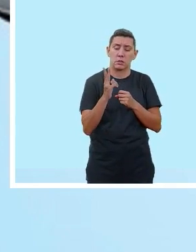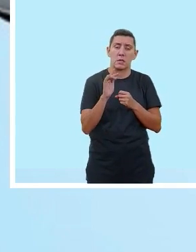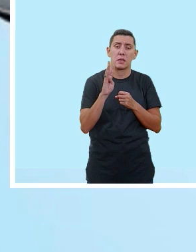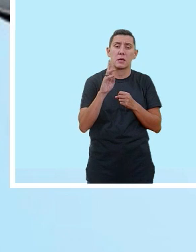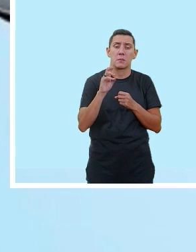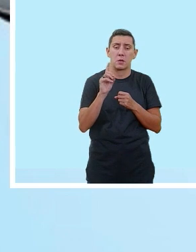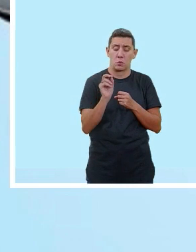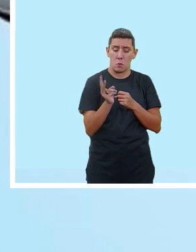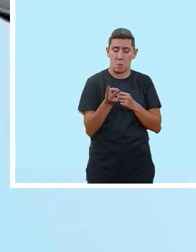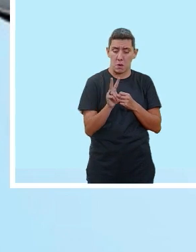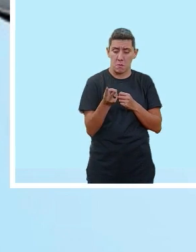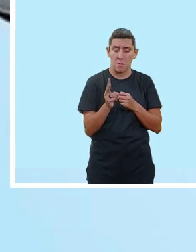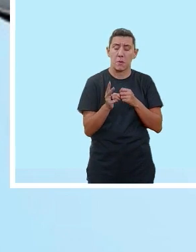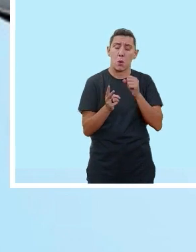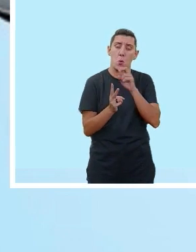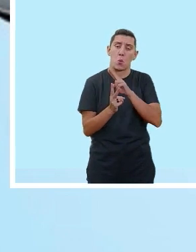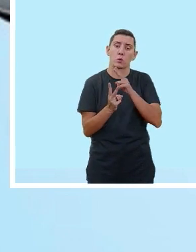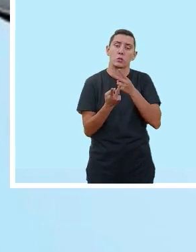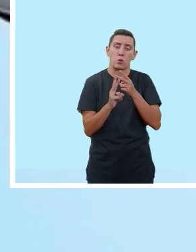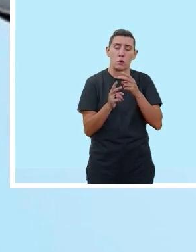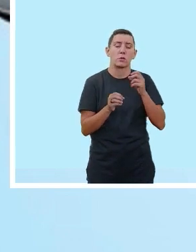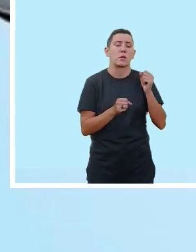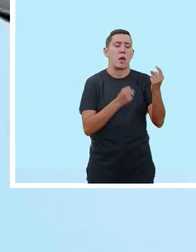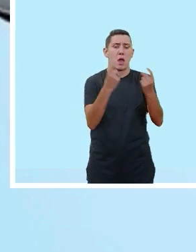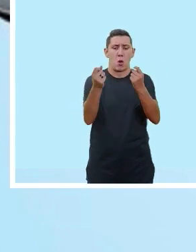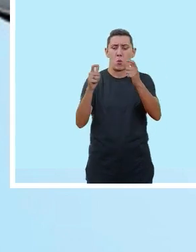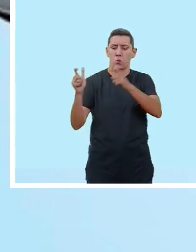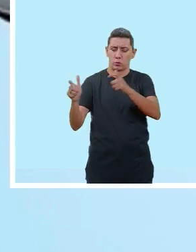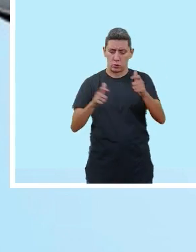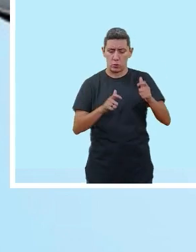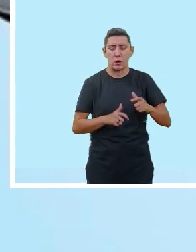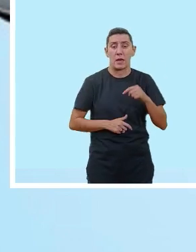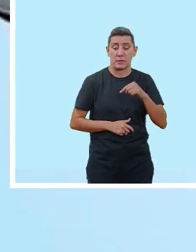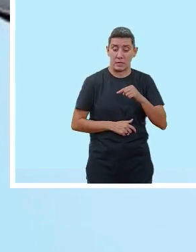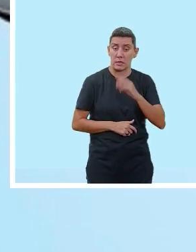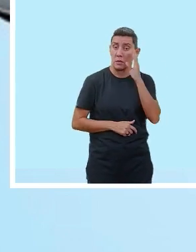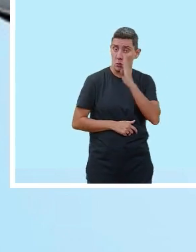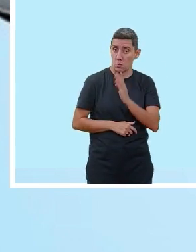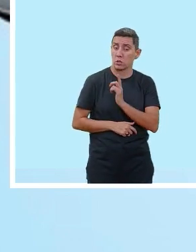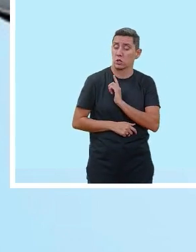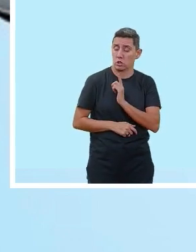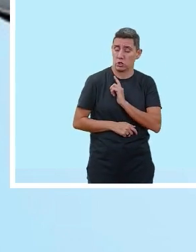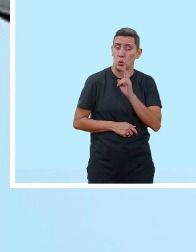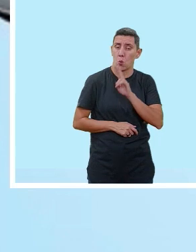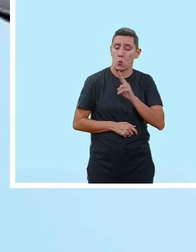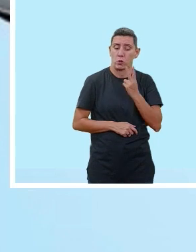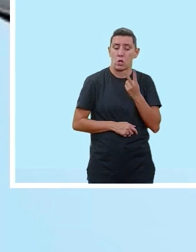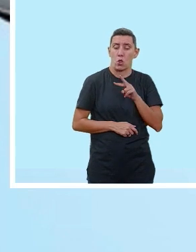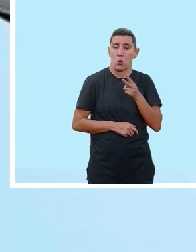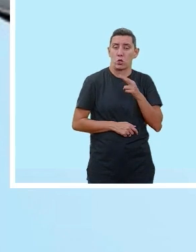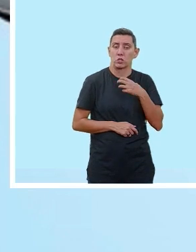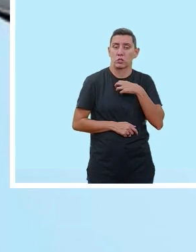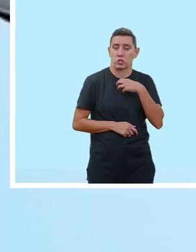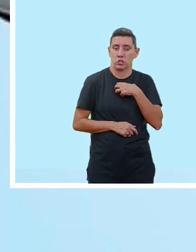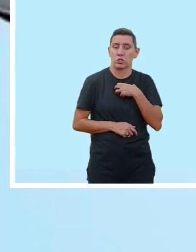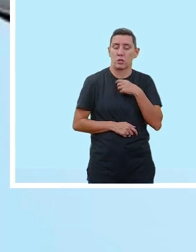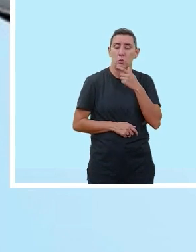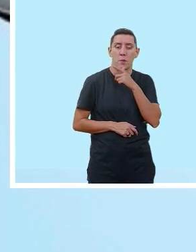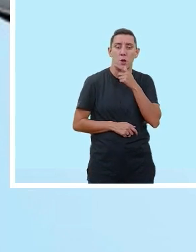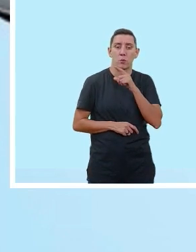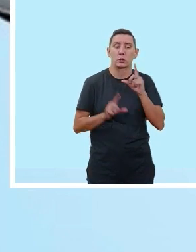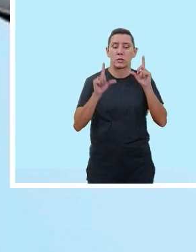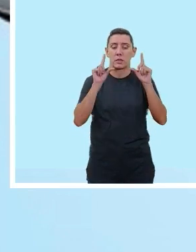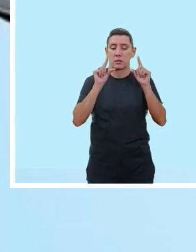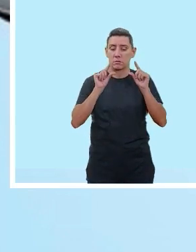geração híbrida. A gente já trabalha em alguns projetos aqui com as operadoras no Brasil com o desenvolvimento desse tipo de tecnologia para evitar